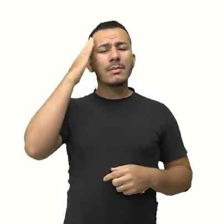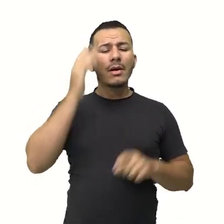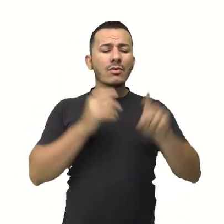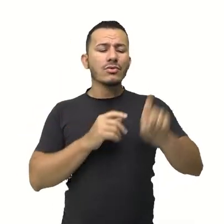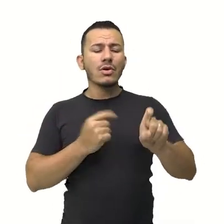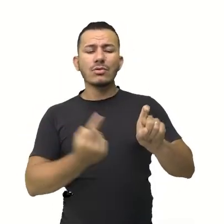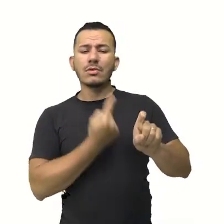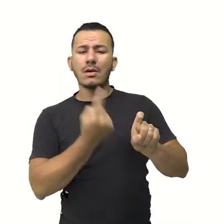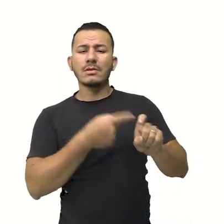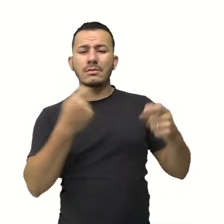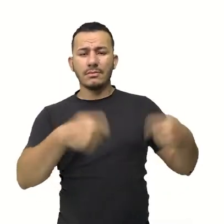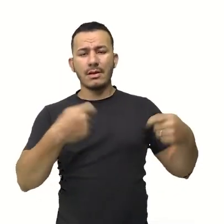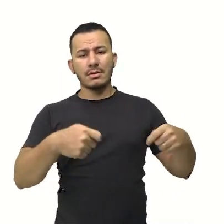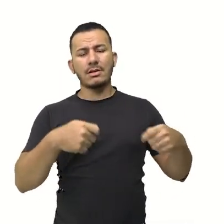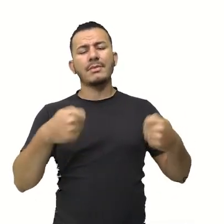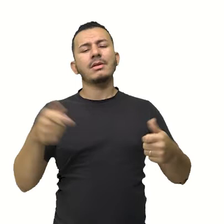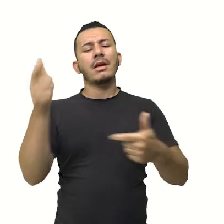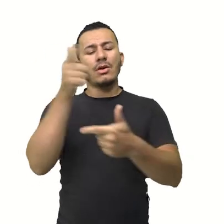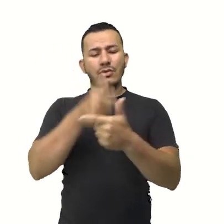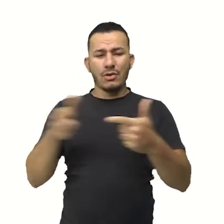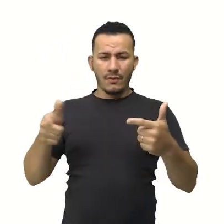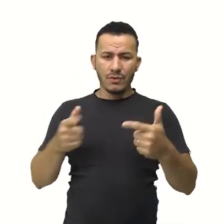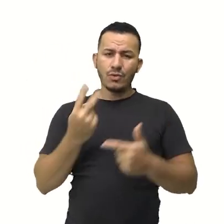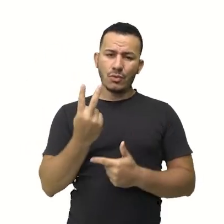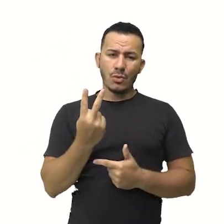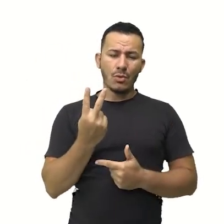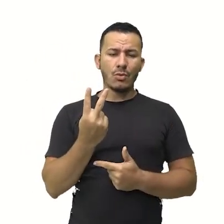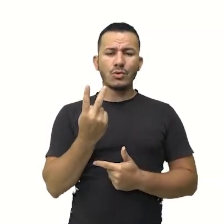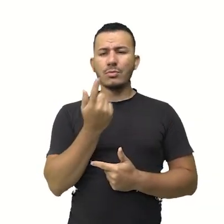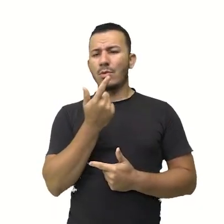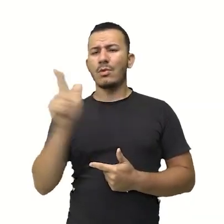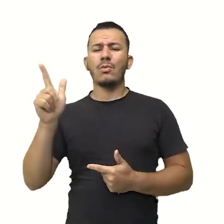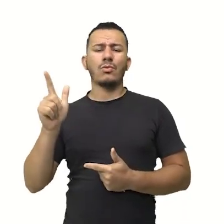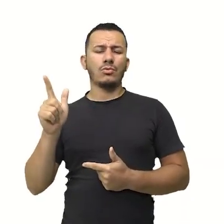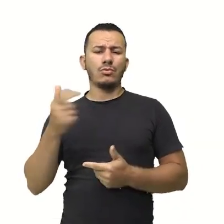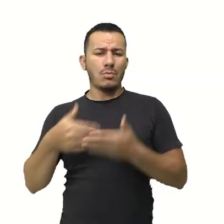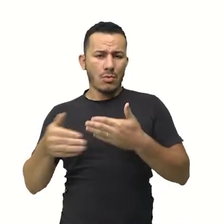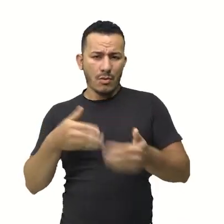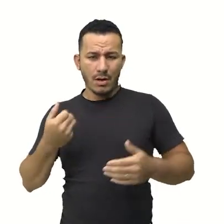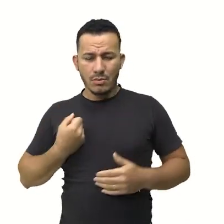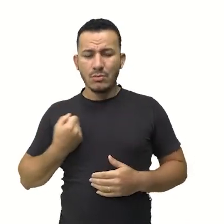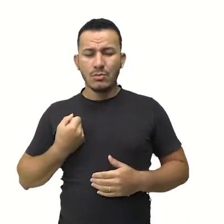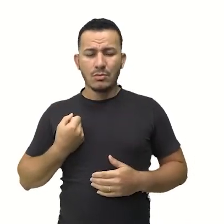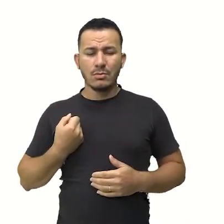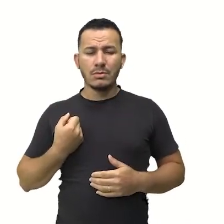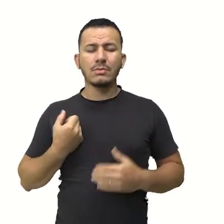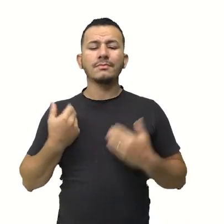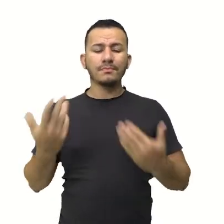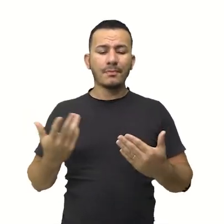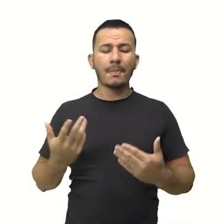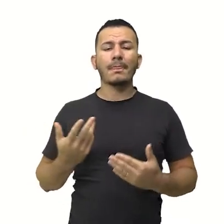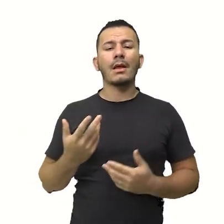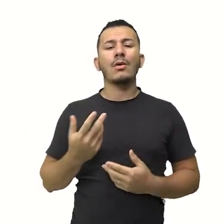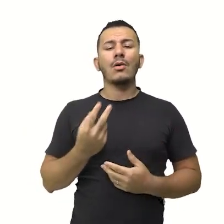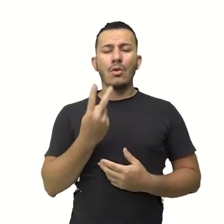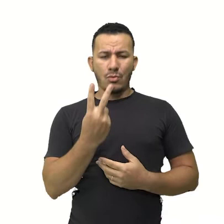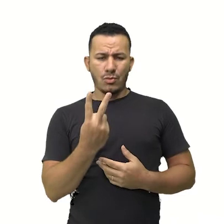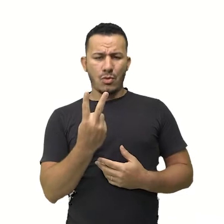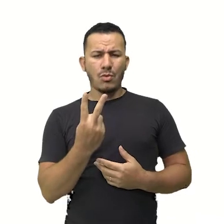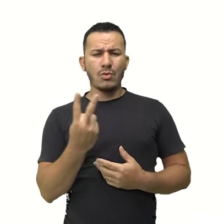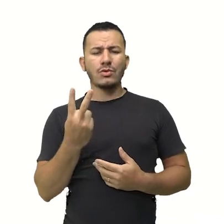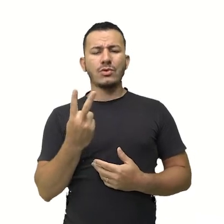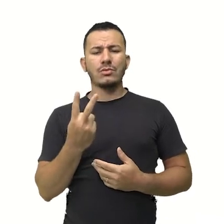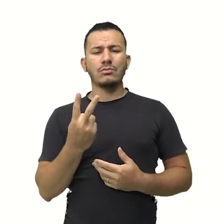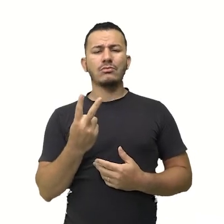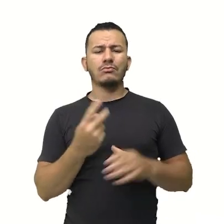eu tenho que dividir esse 2 por algum número. E aí, ó, vou dividir esse x, ó, perdão, vou